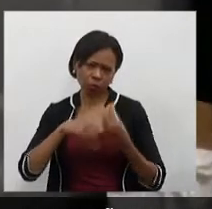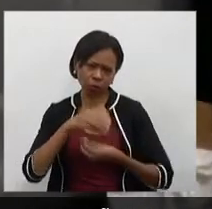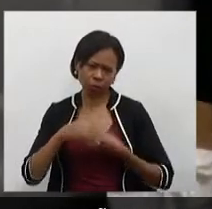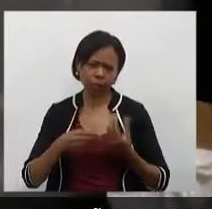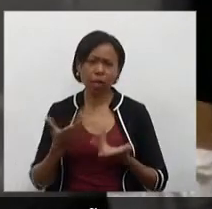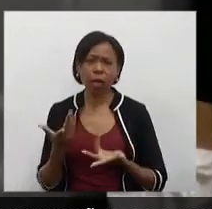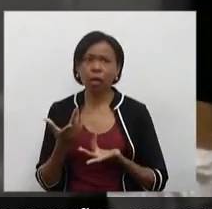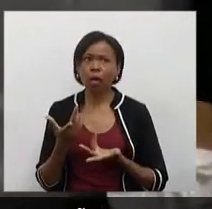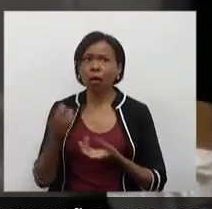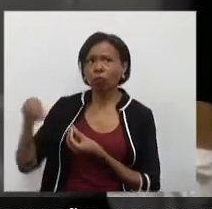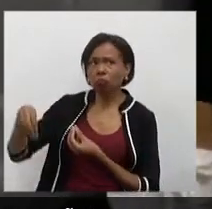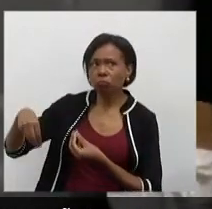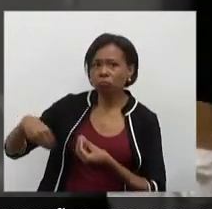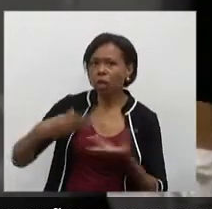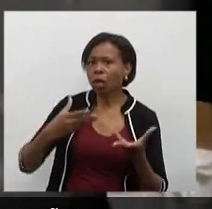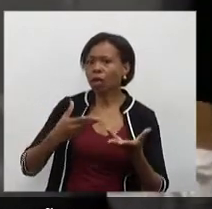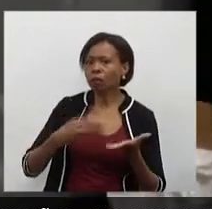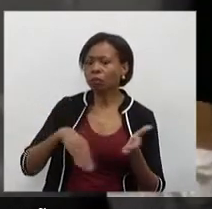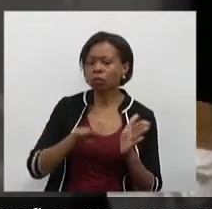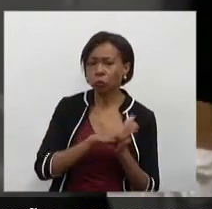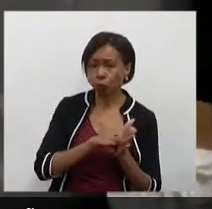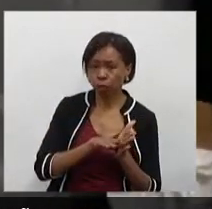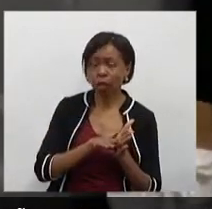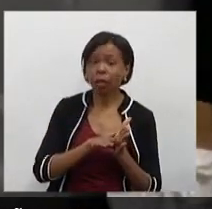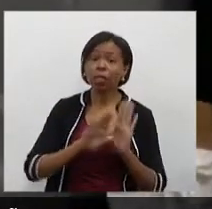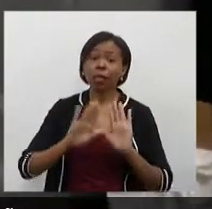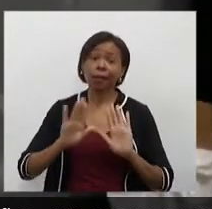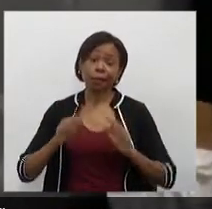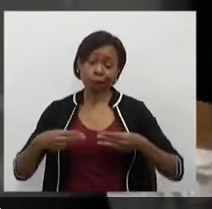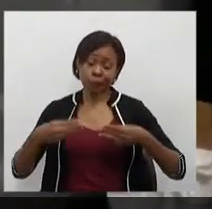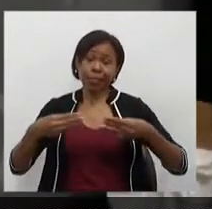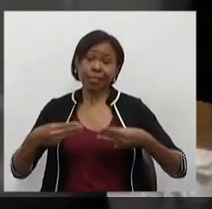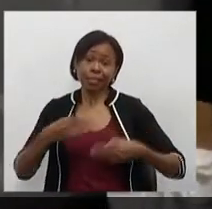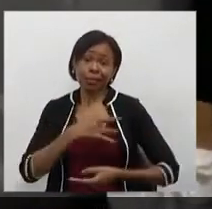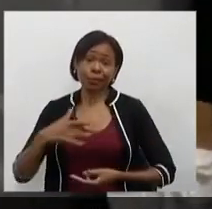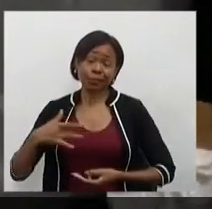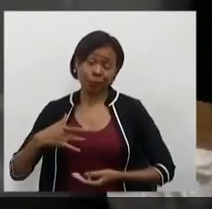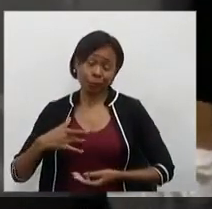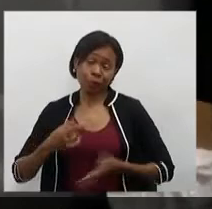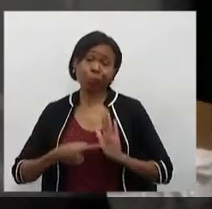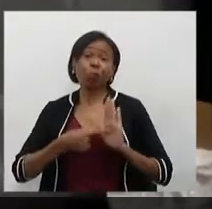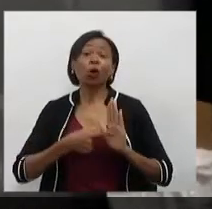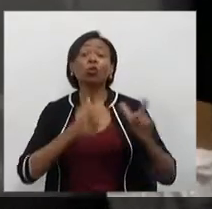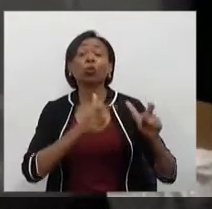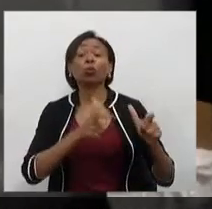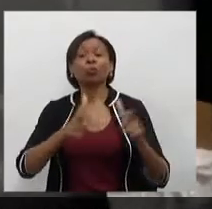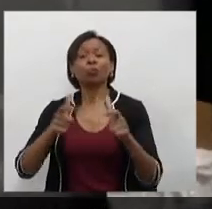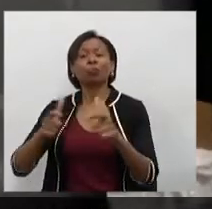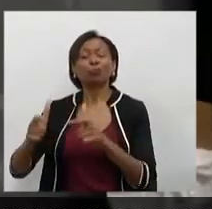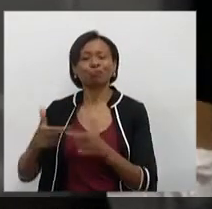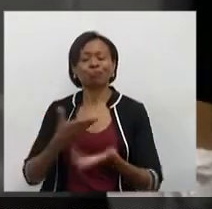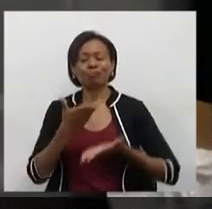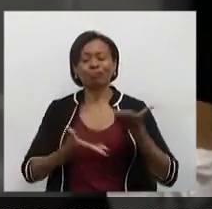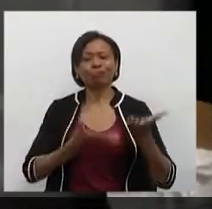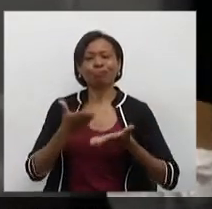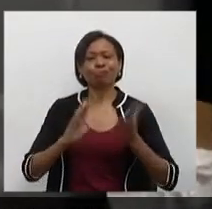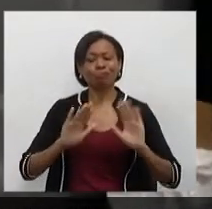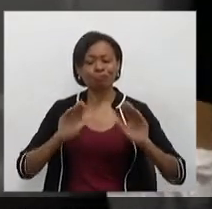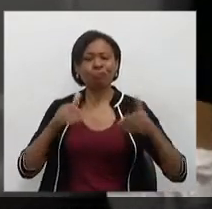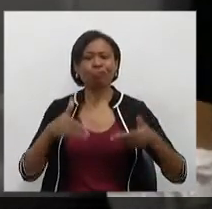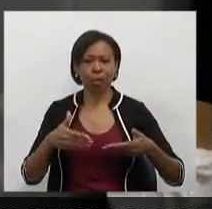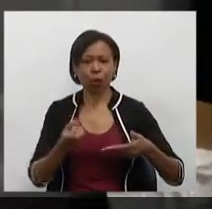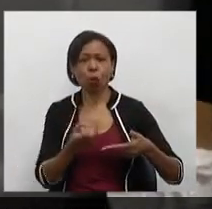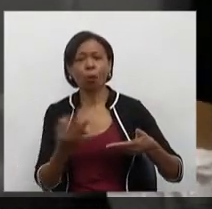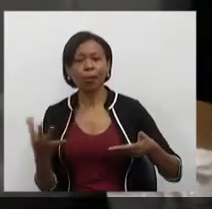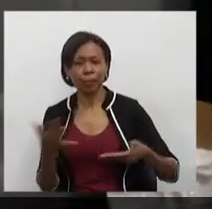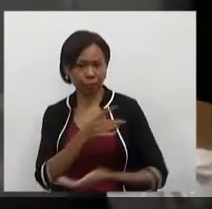já direciona para que população e qual percentual dessa população será atendido com aquele quantitativo.